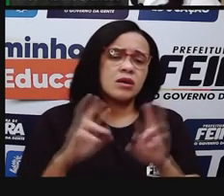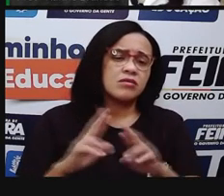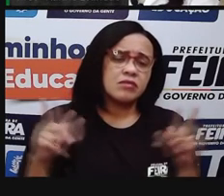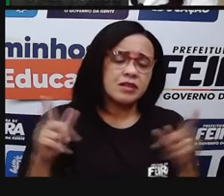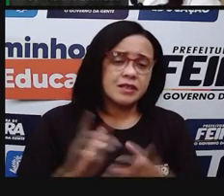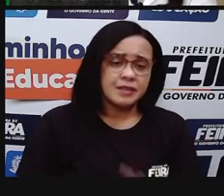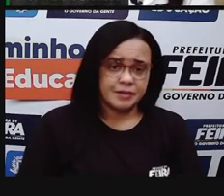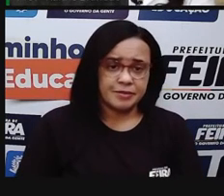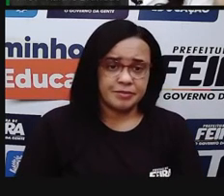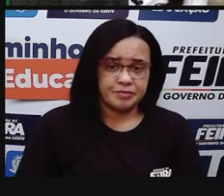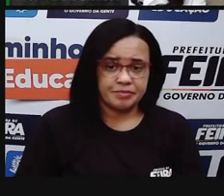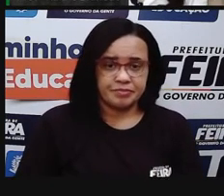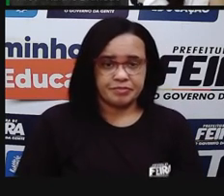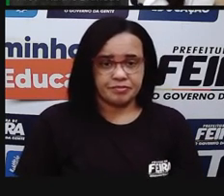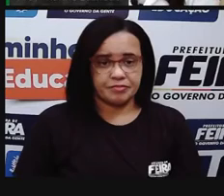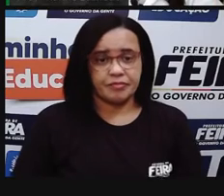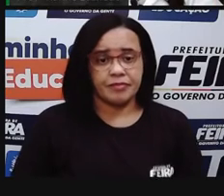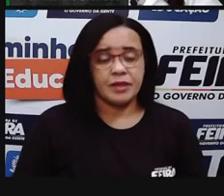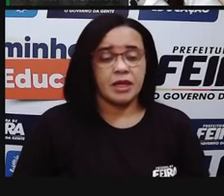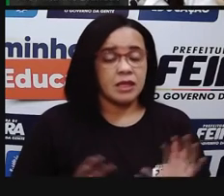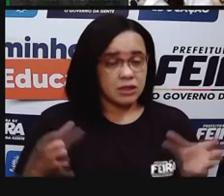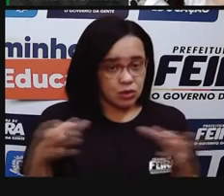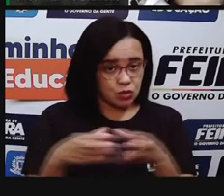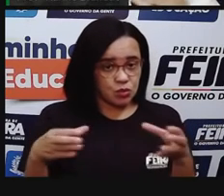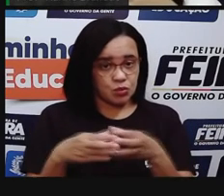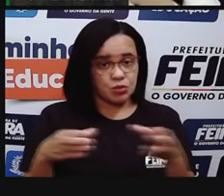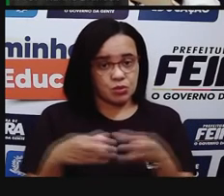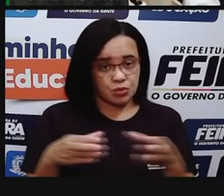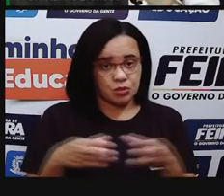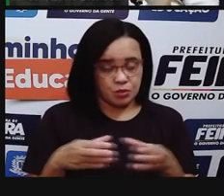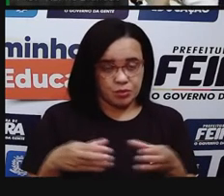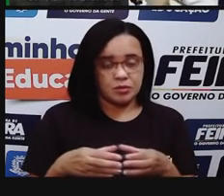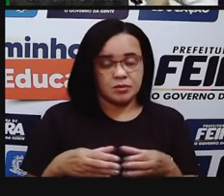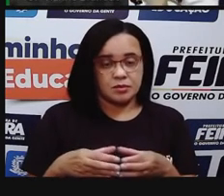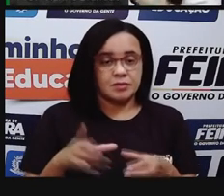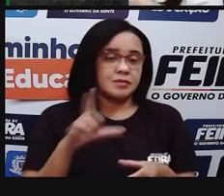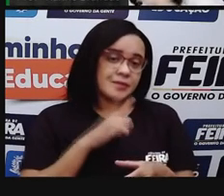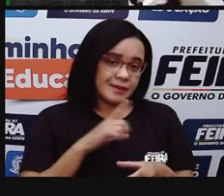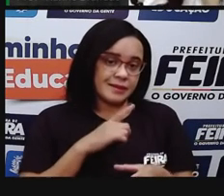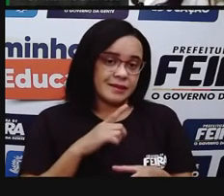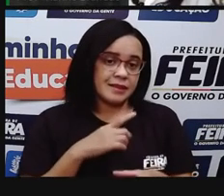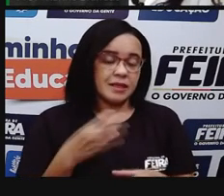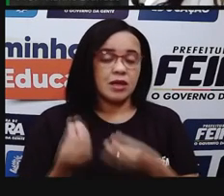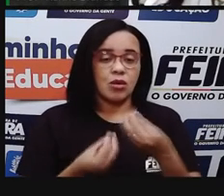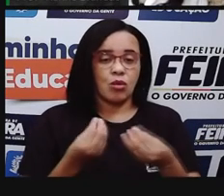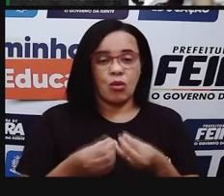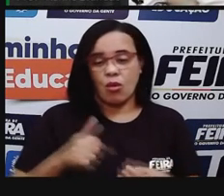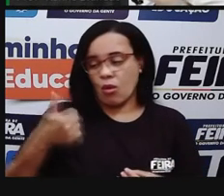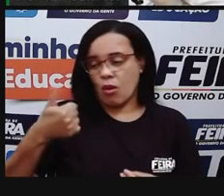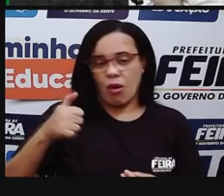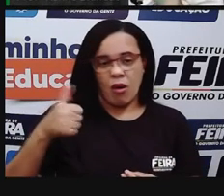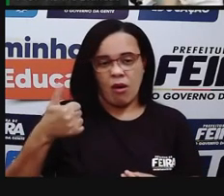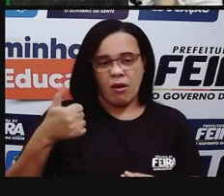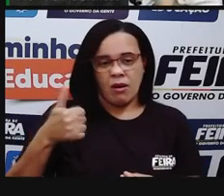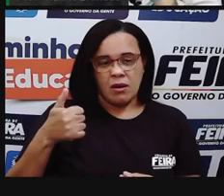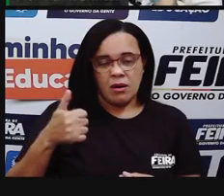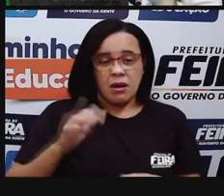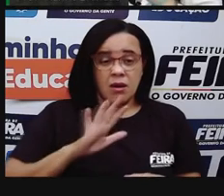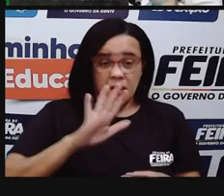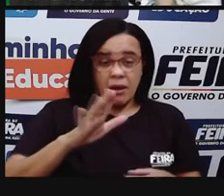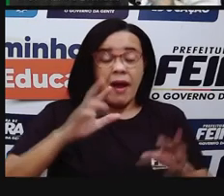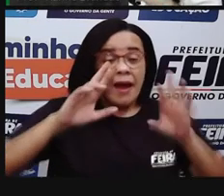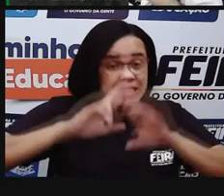outros animais, né, dentro dessa classe mamália, têm polegares, tá? Só que qual vai